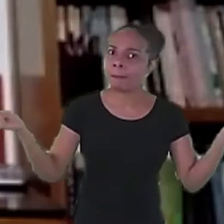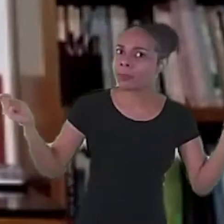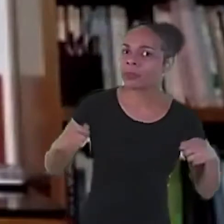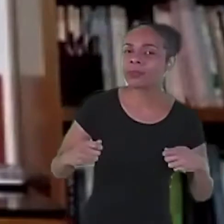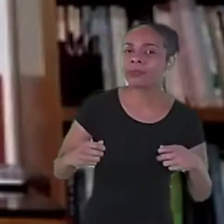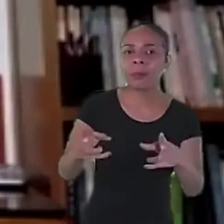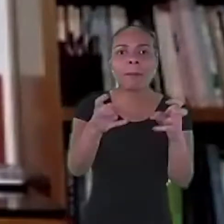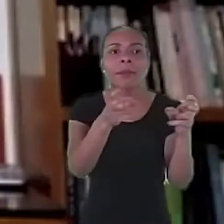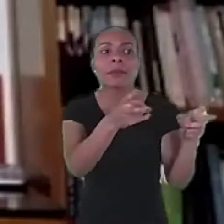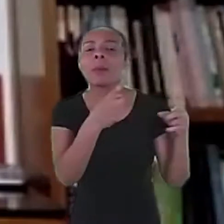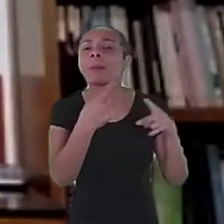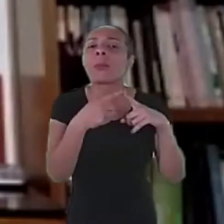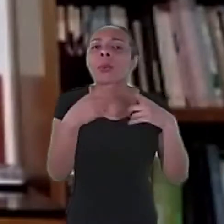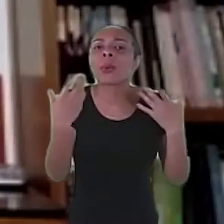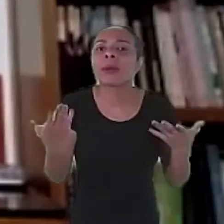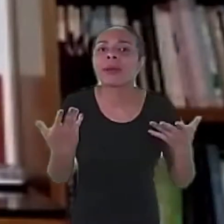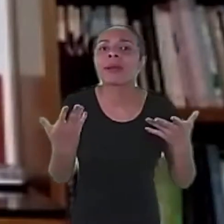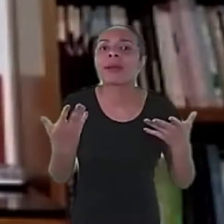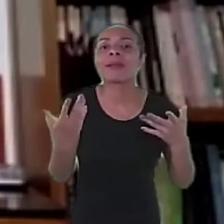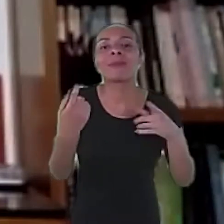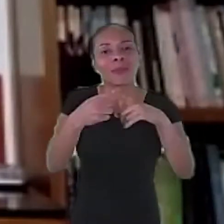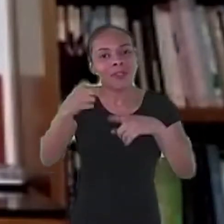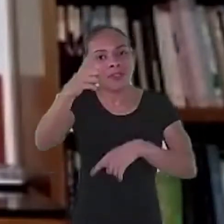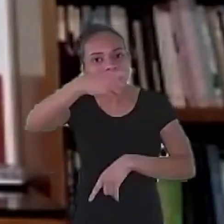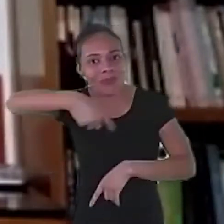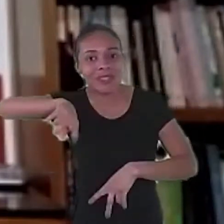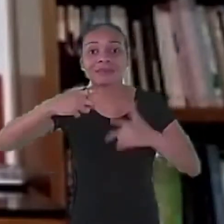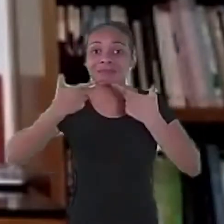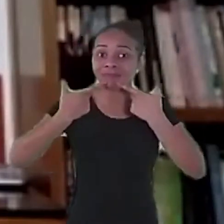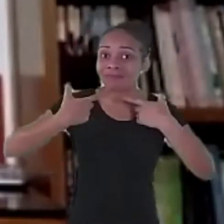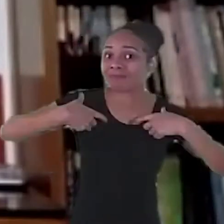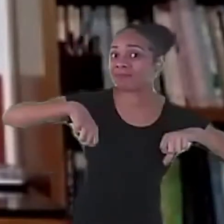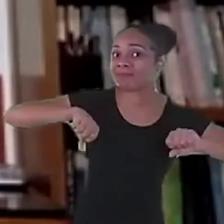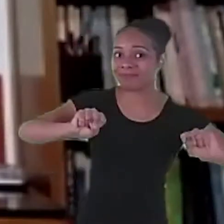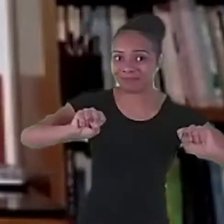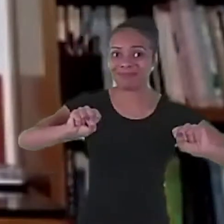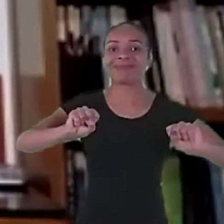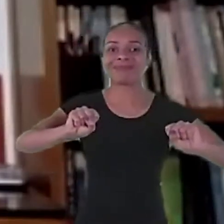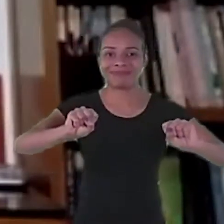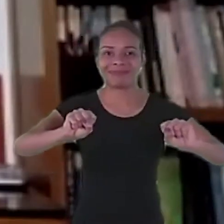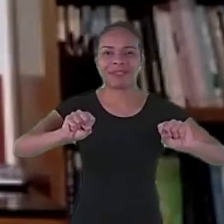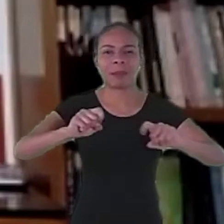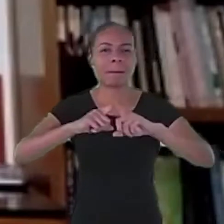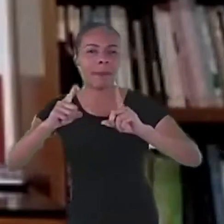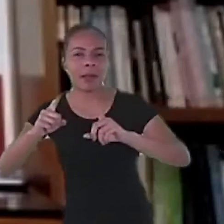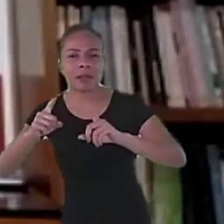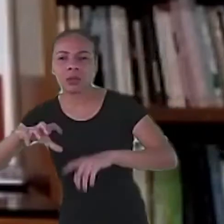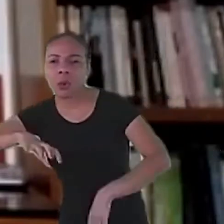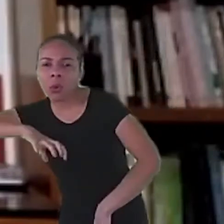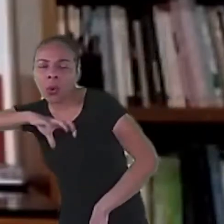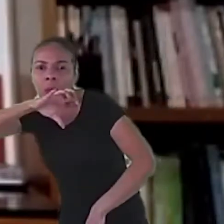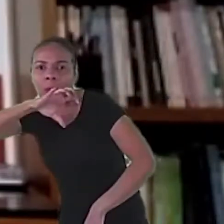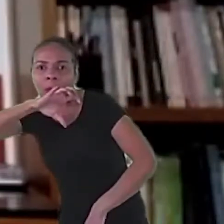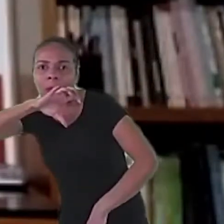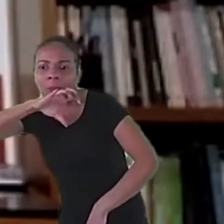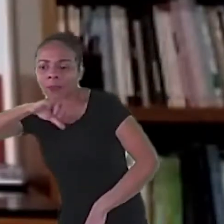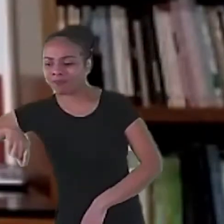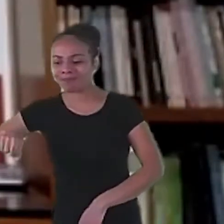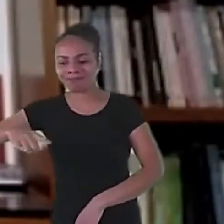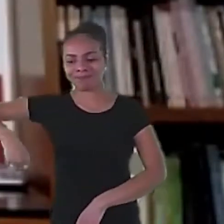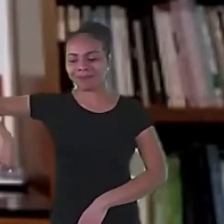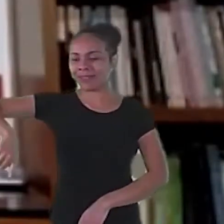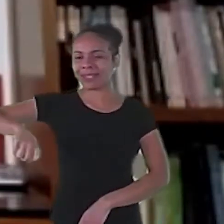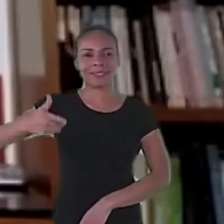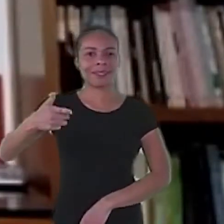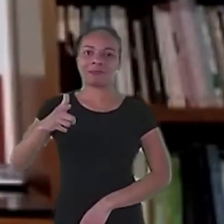o humano e o animal não há continuidade, há ruptura. E essa